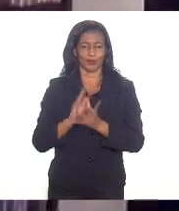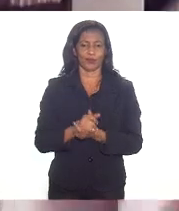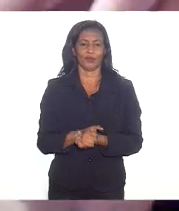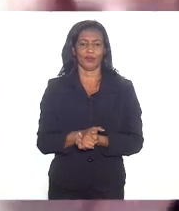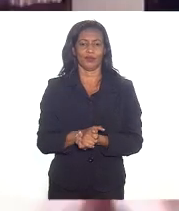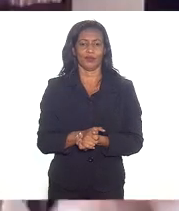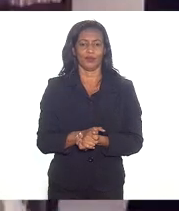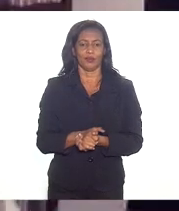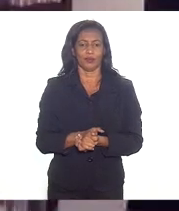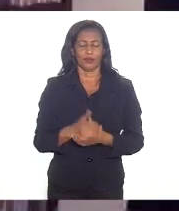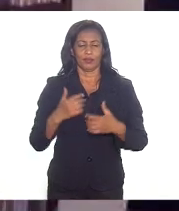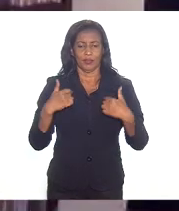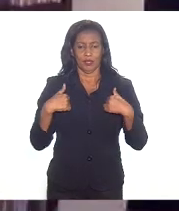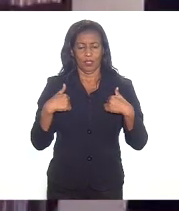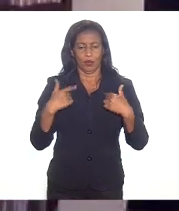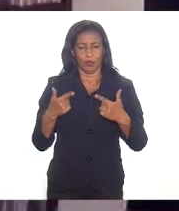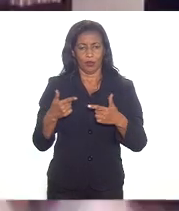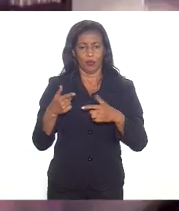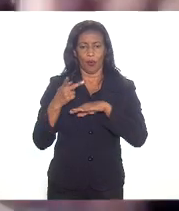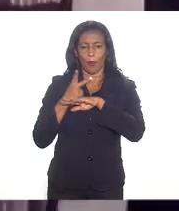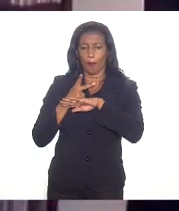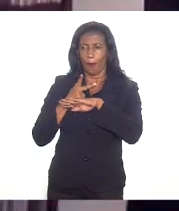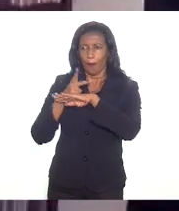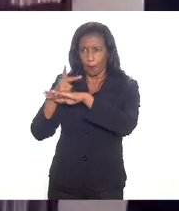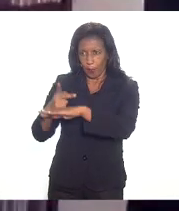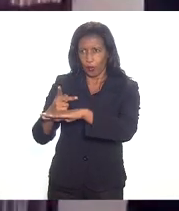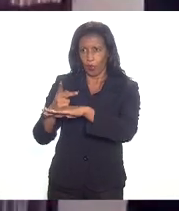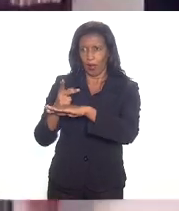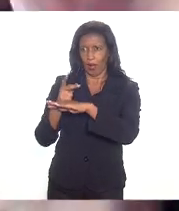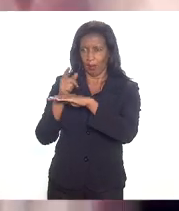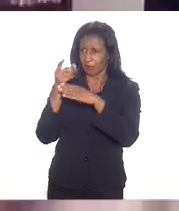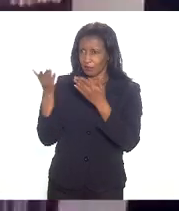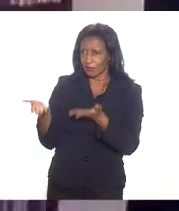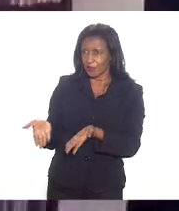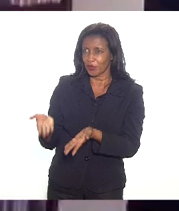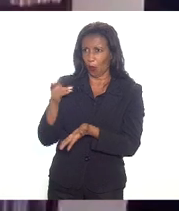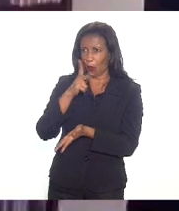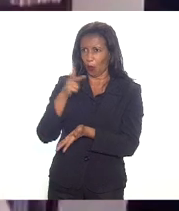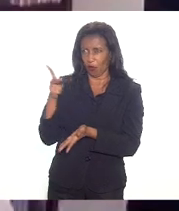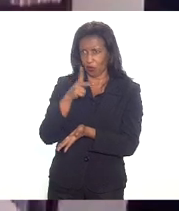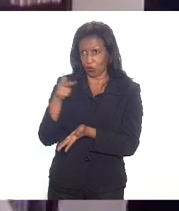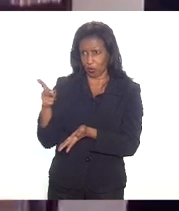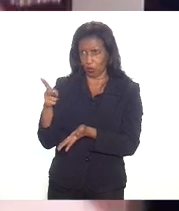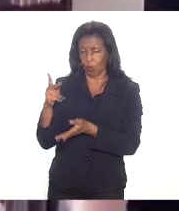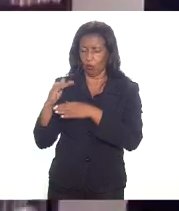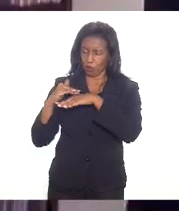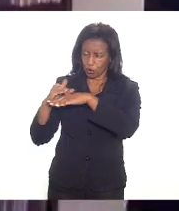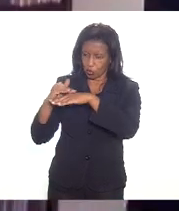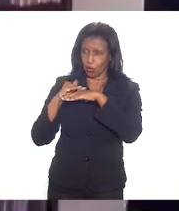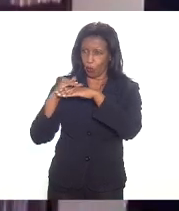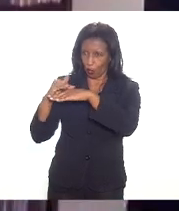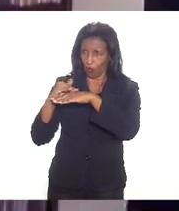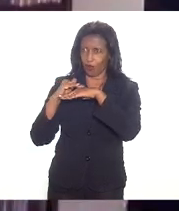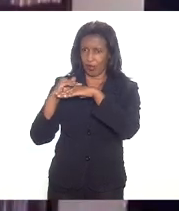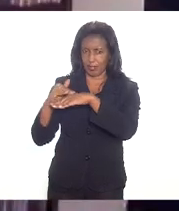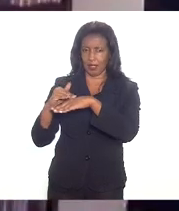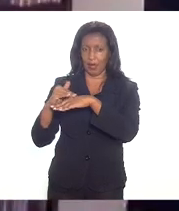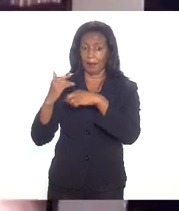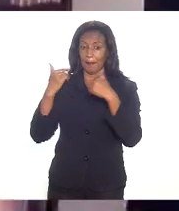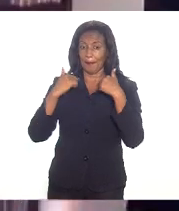Janeiro. Então, vou procurar você, Mauro. E a gente vai passar uma hora exatamente para a gente começar. Para